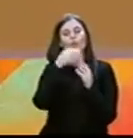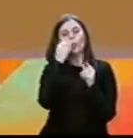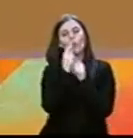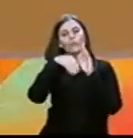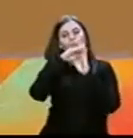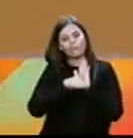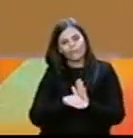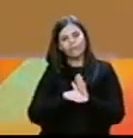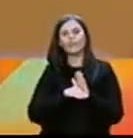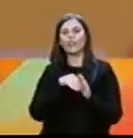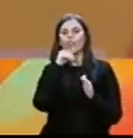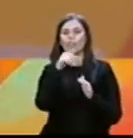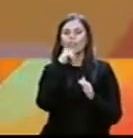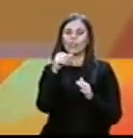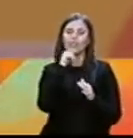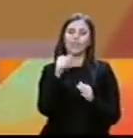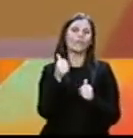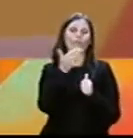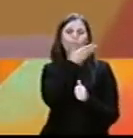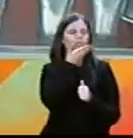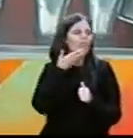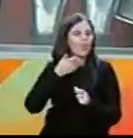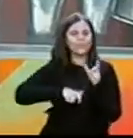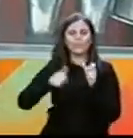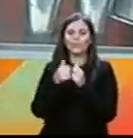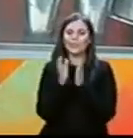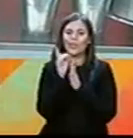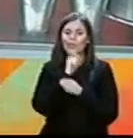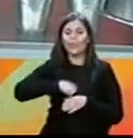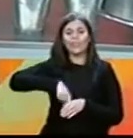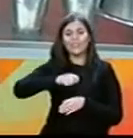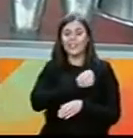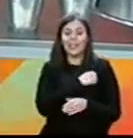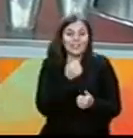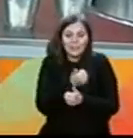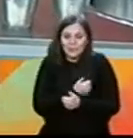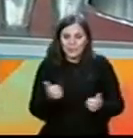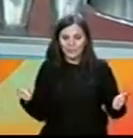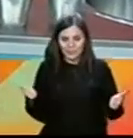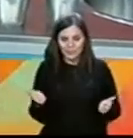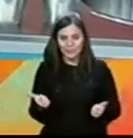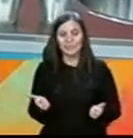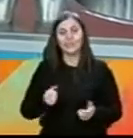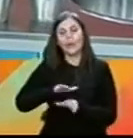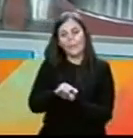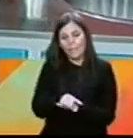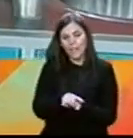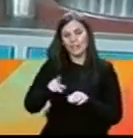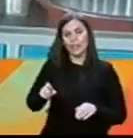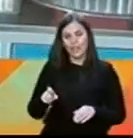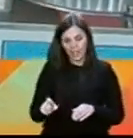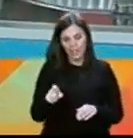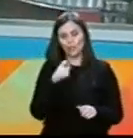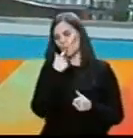cabeças. Um livro muito prático, com receitas muito práticas, com peixe, marisco,